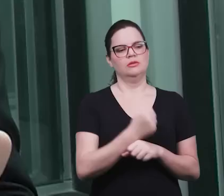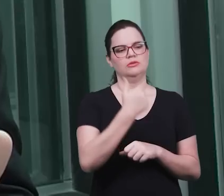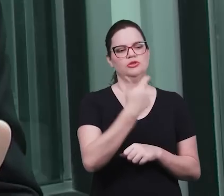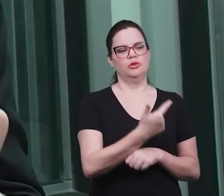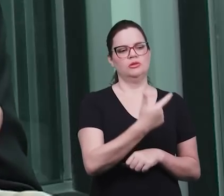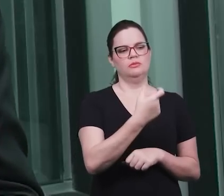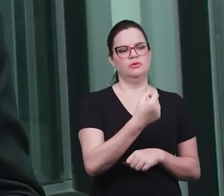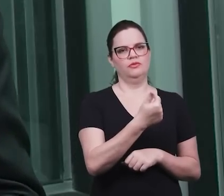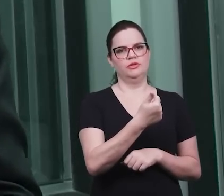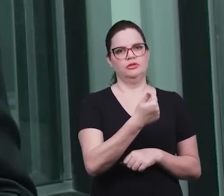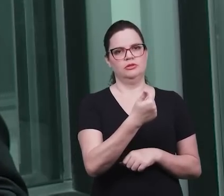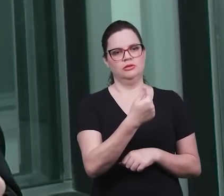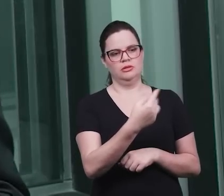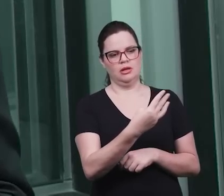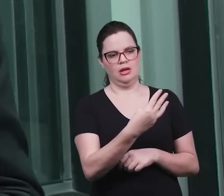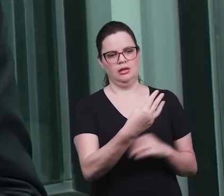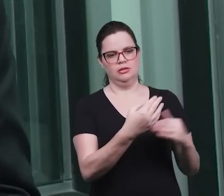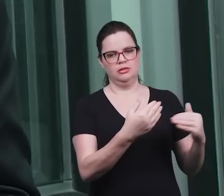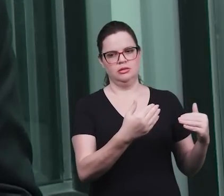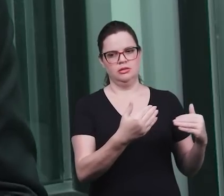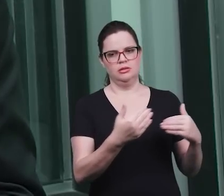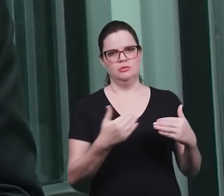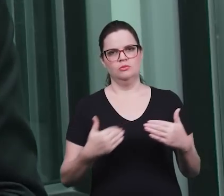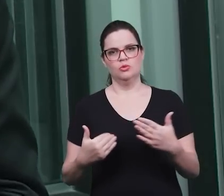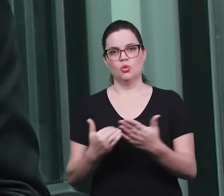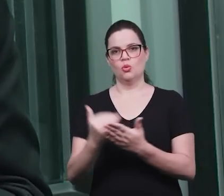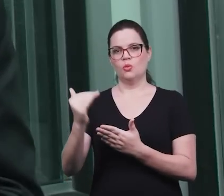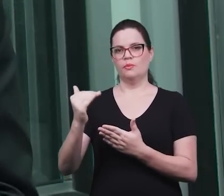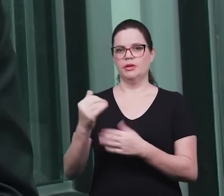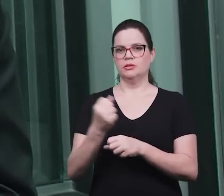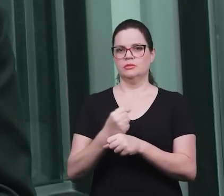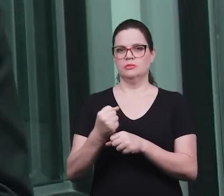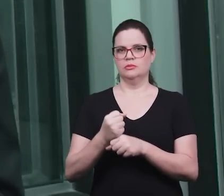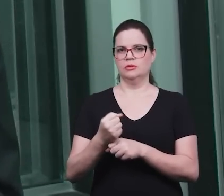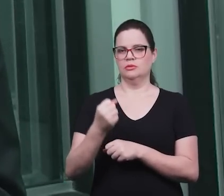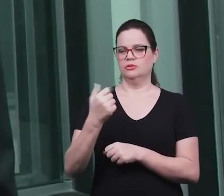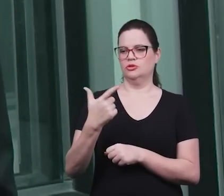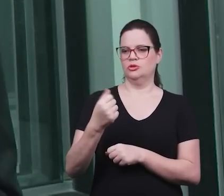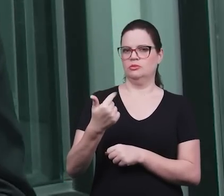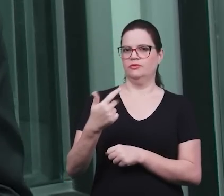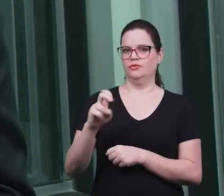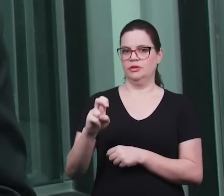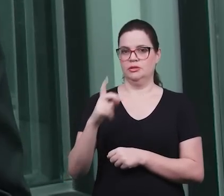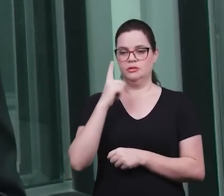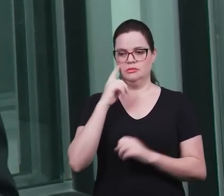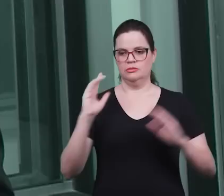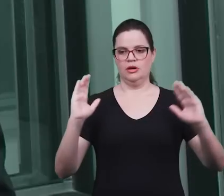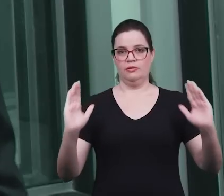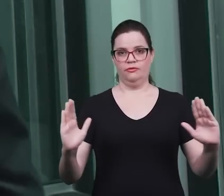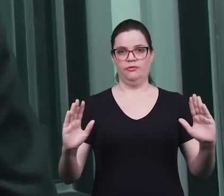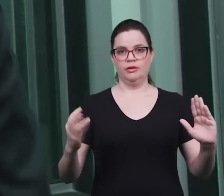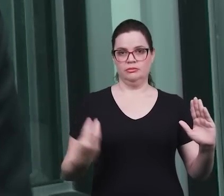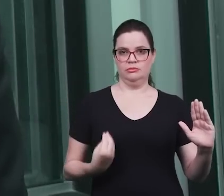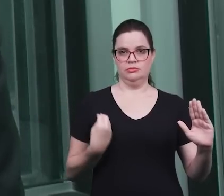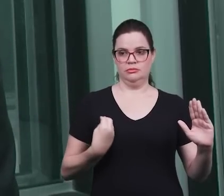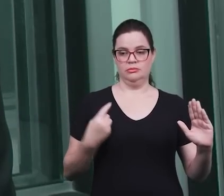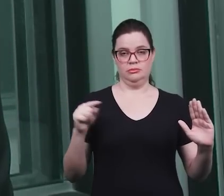de 25. Tá? Então eu acho que vou fazer um cheque, vai em cima desse período principalmente.